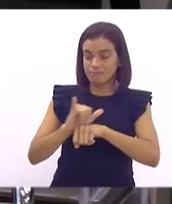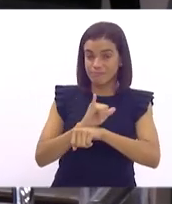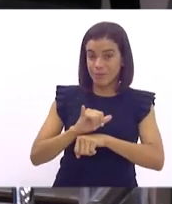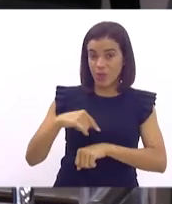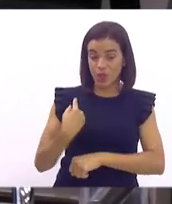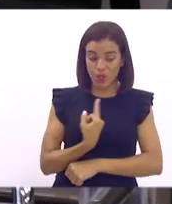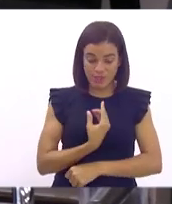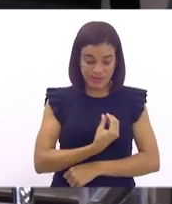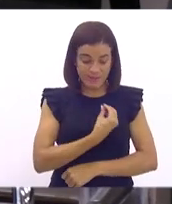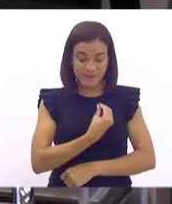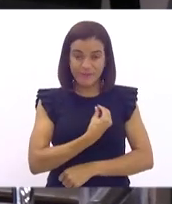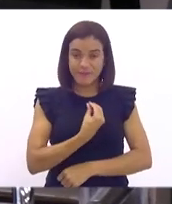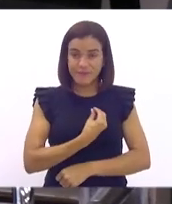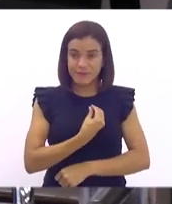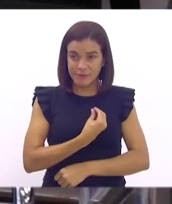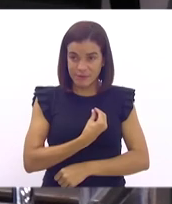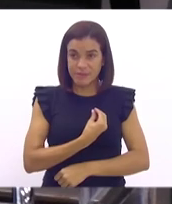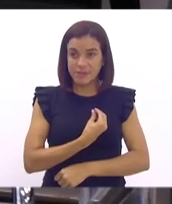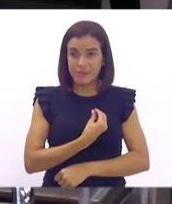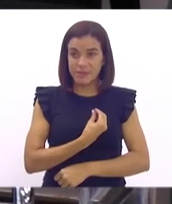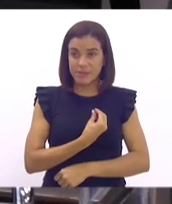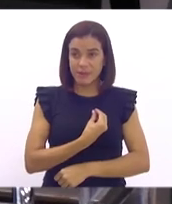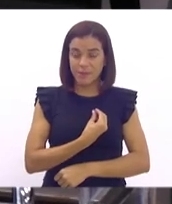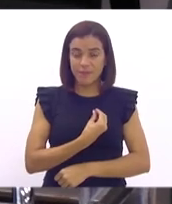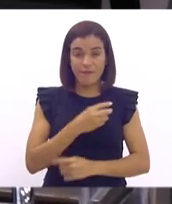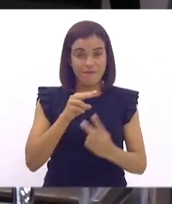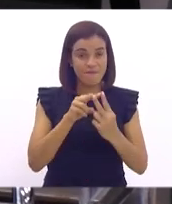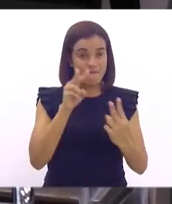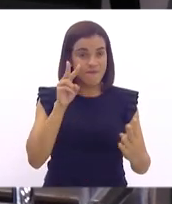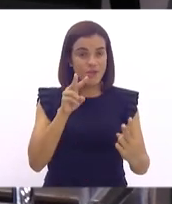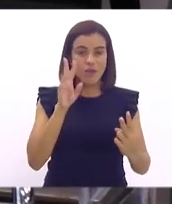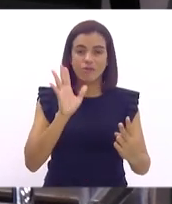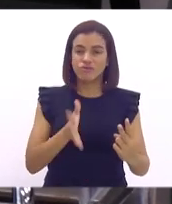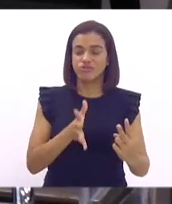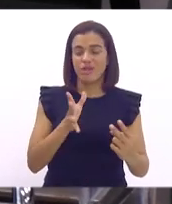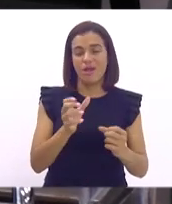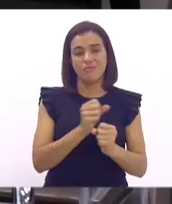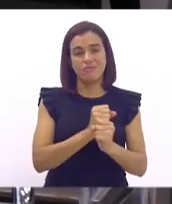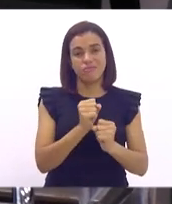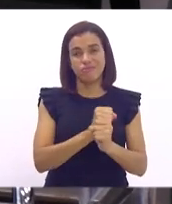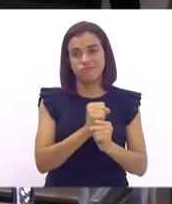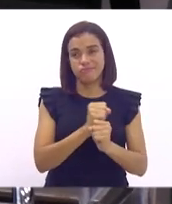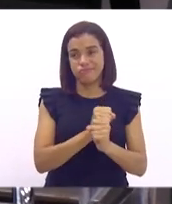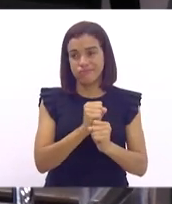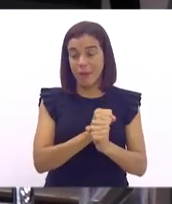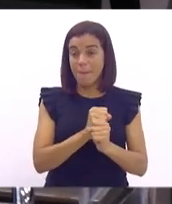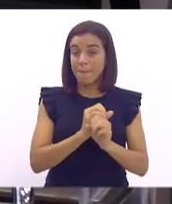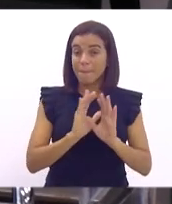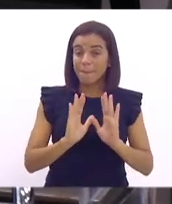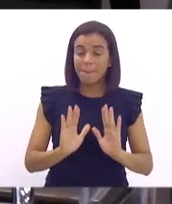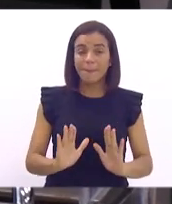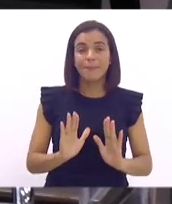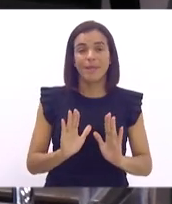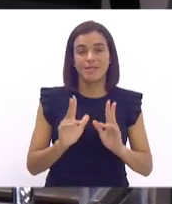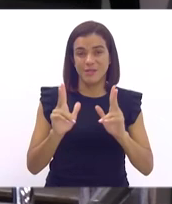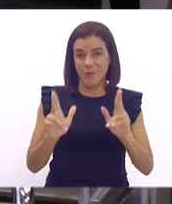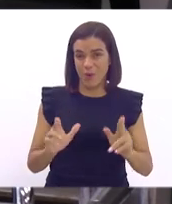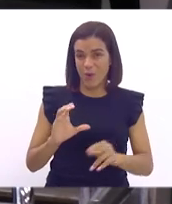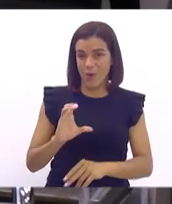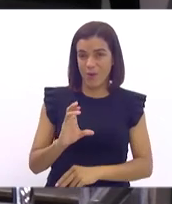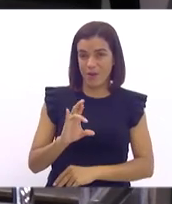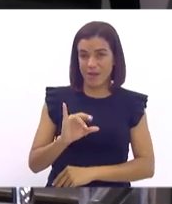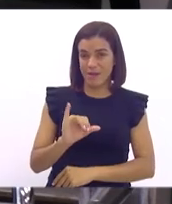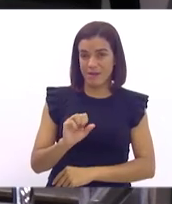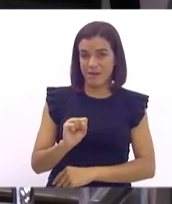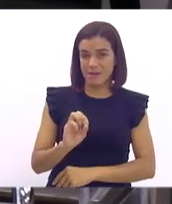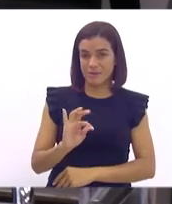vida já é no meio virtual há muito tempo, mas, como a Cristina disse, né,